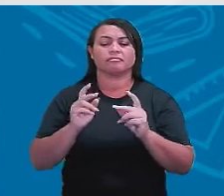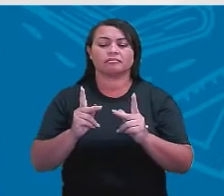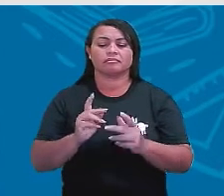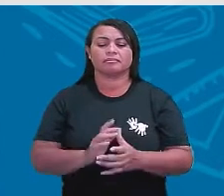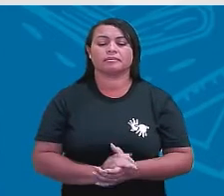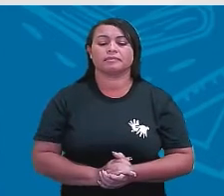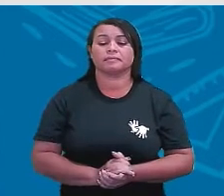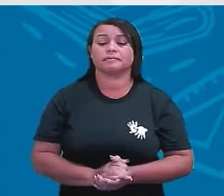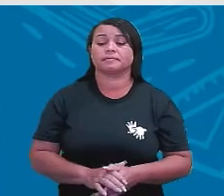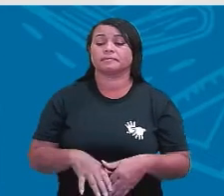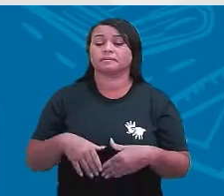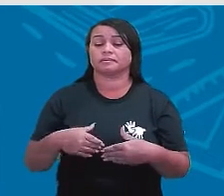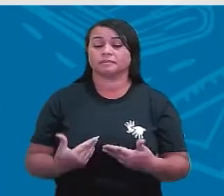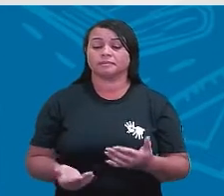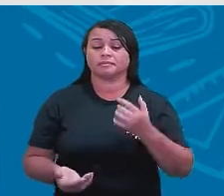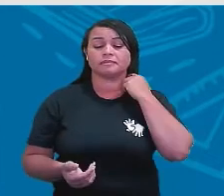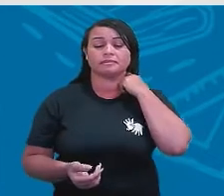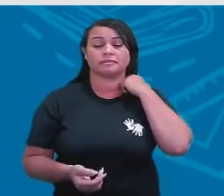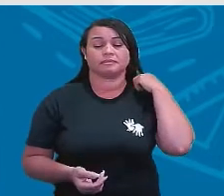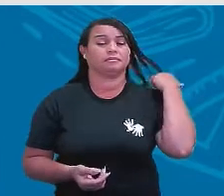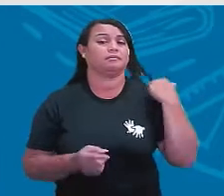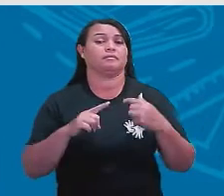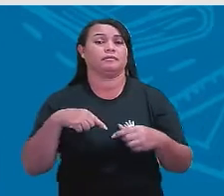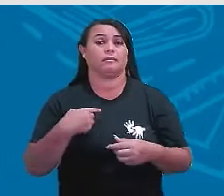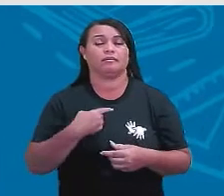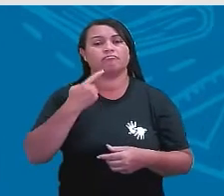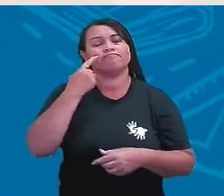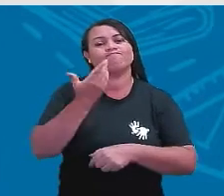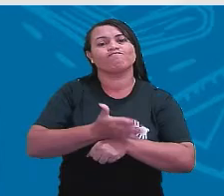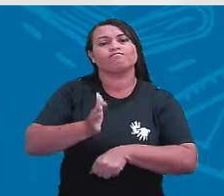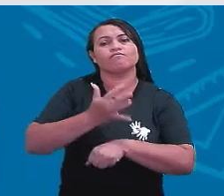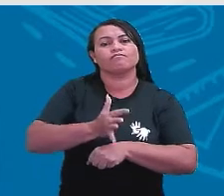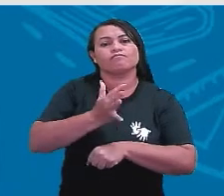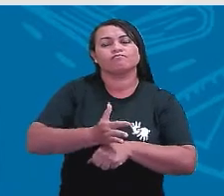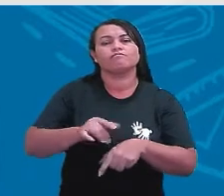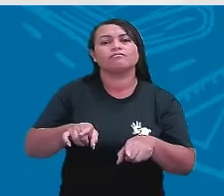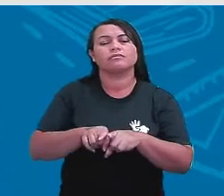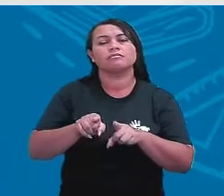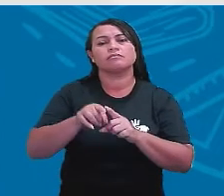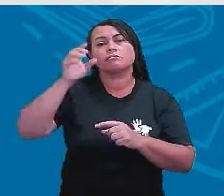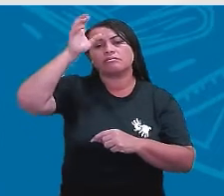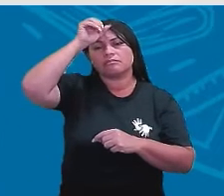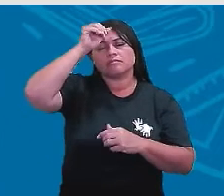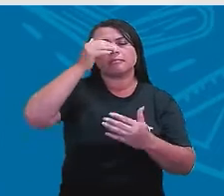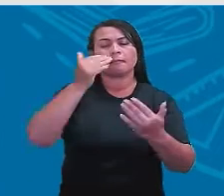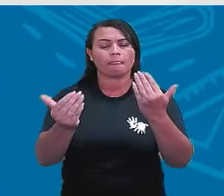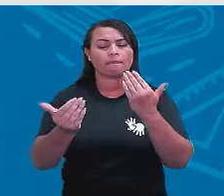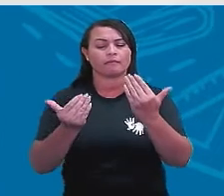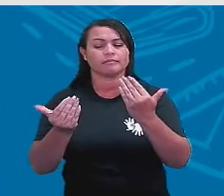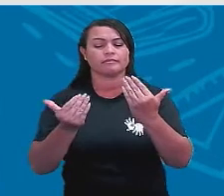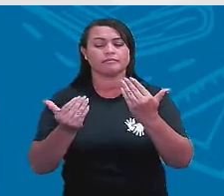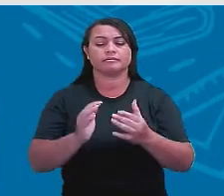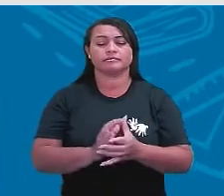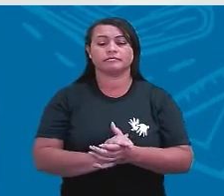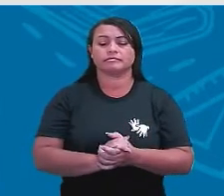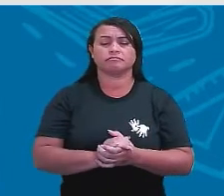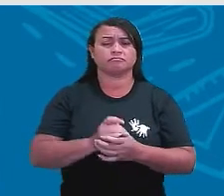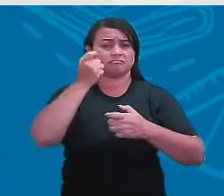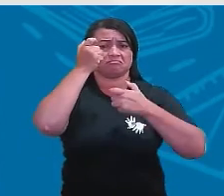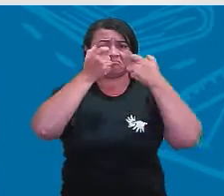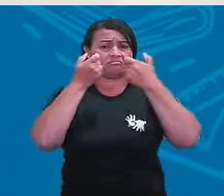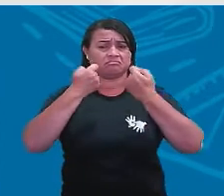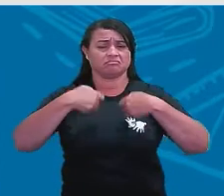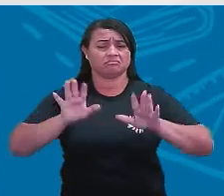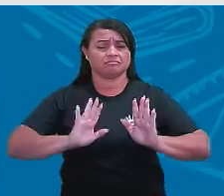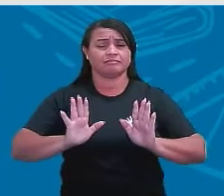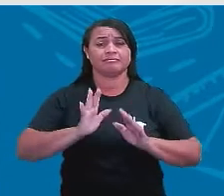bom? E aí, a gente vai praticando e vai aprendendo a comparação, tá? Não se preocupe, que é